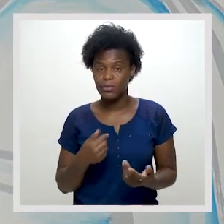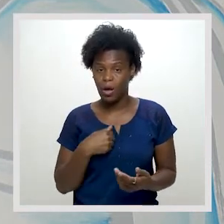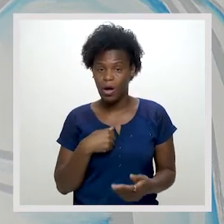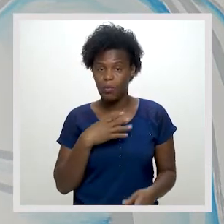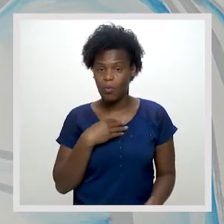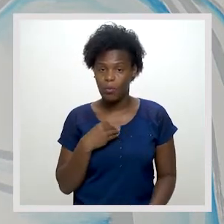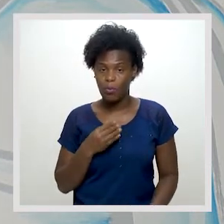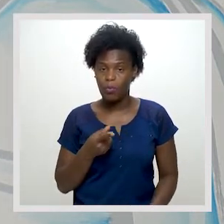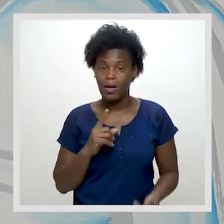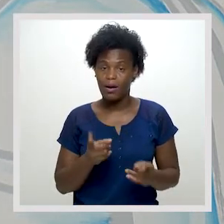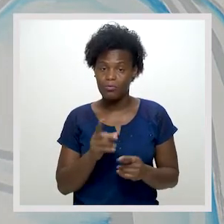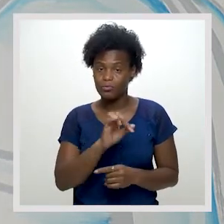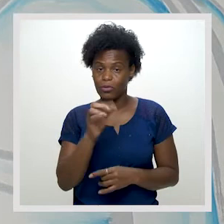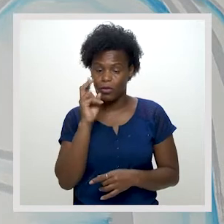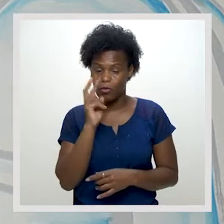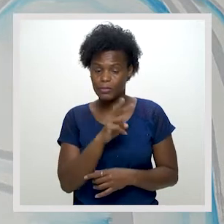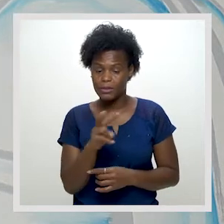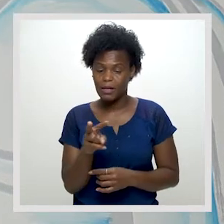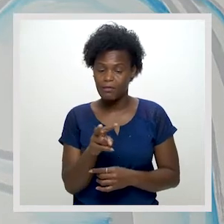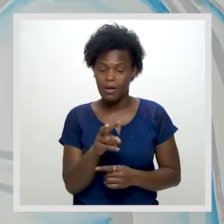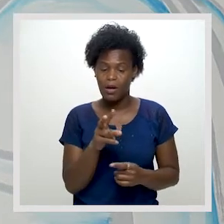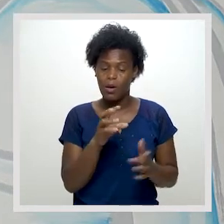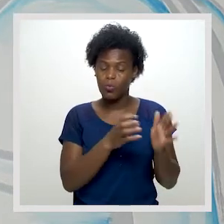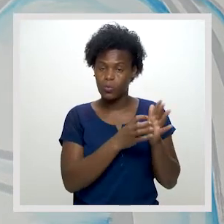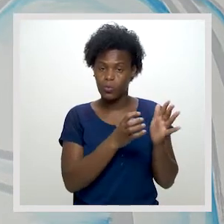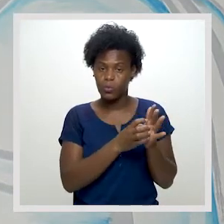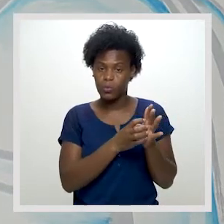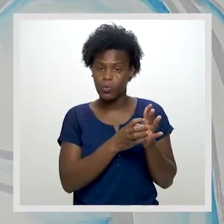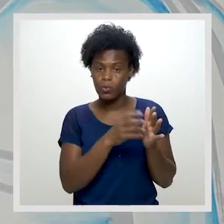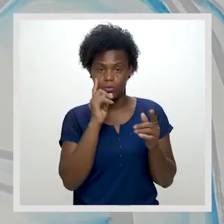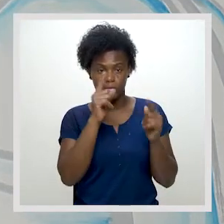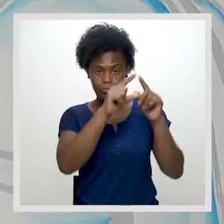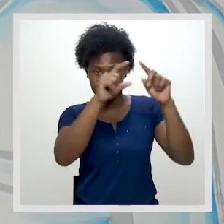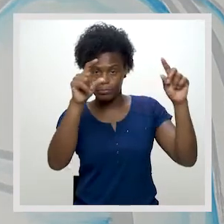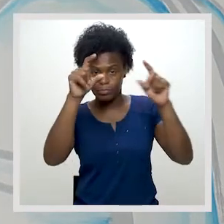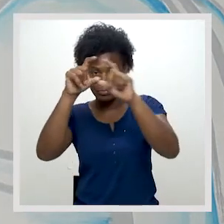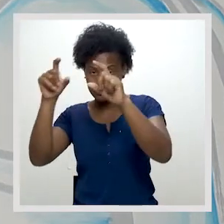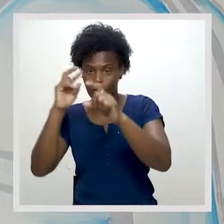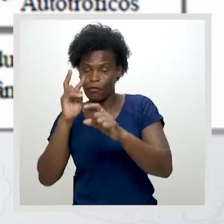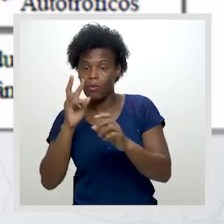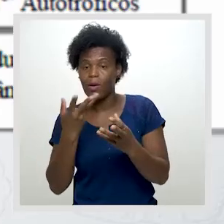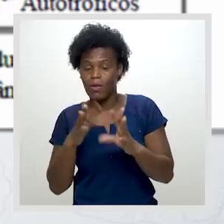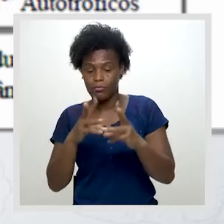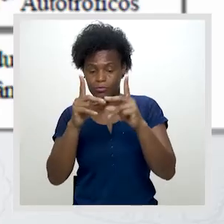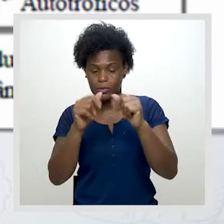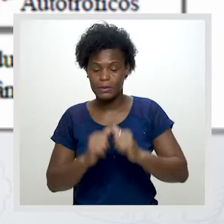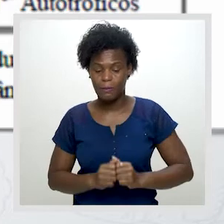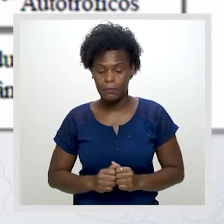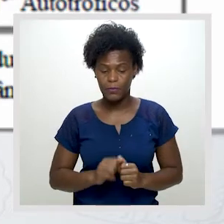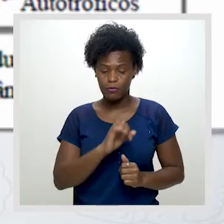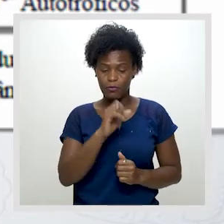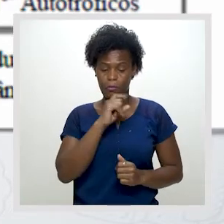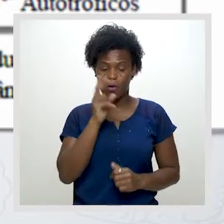gostaria que observassem um esquema quanto a essa evolução. Como podemos